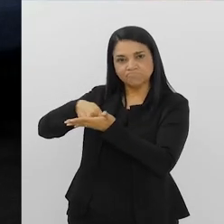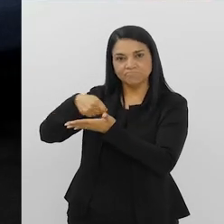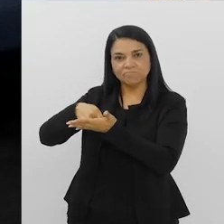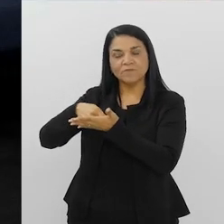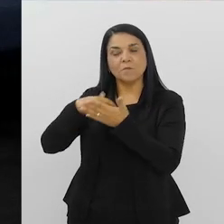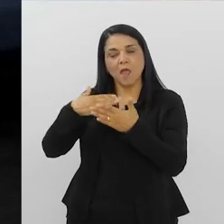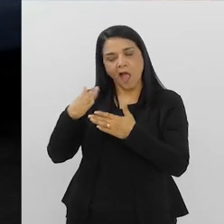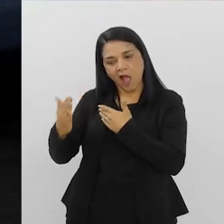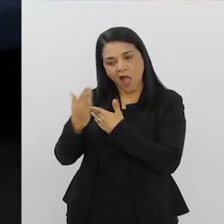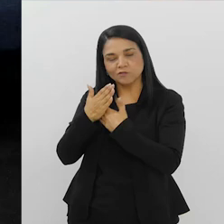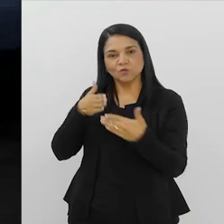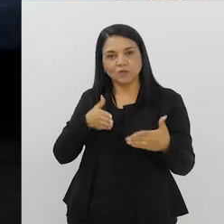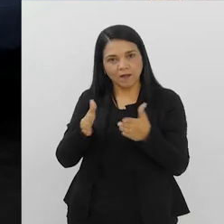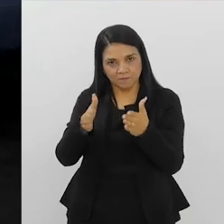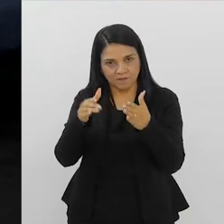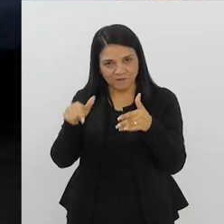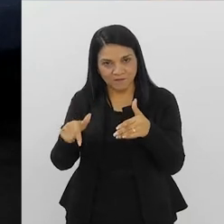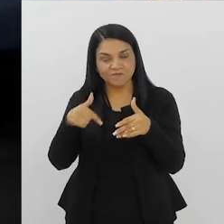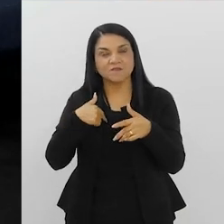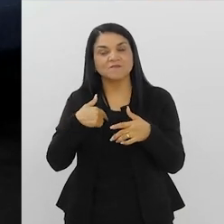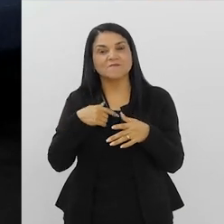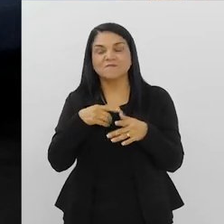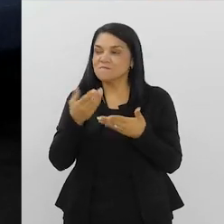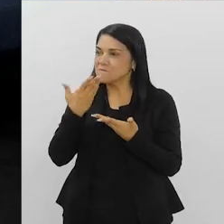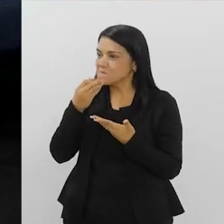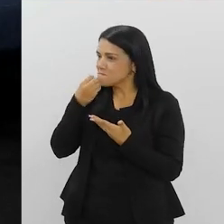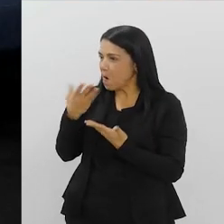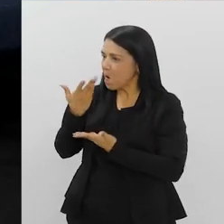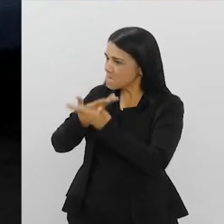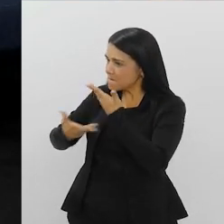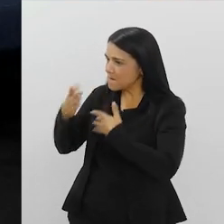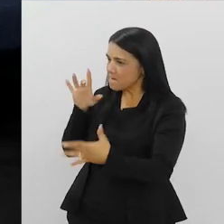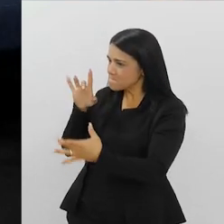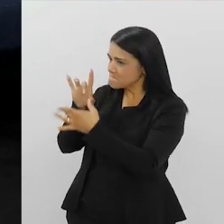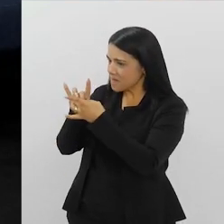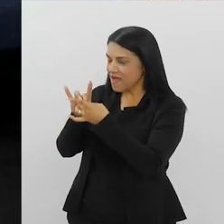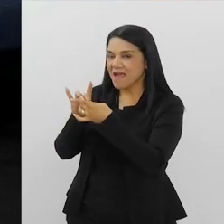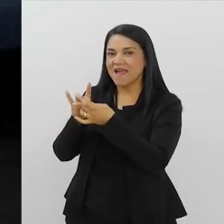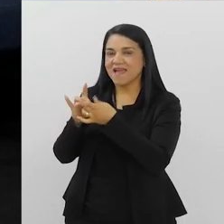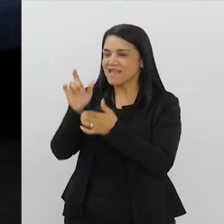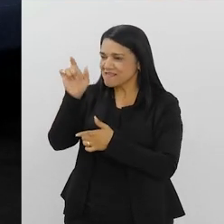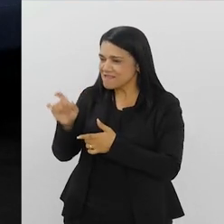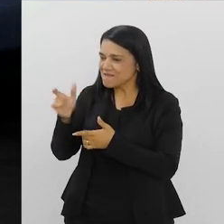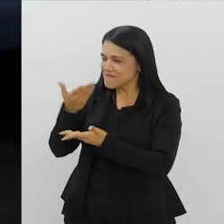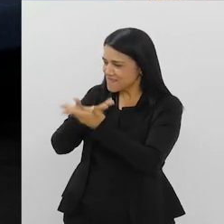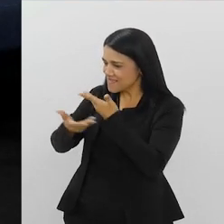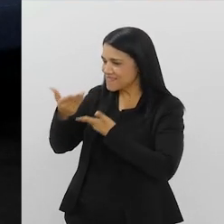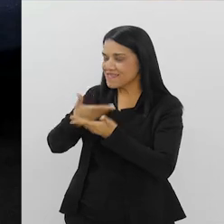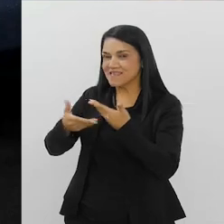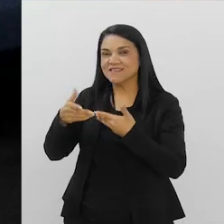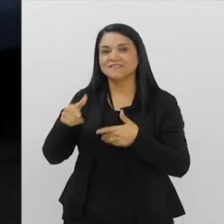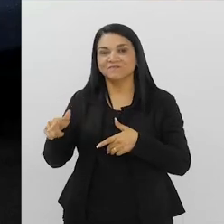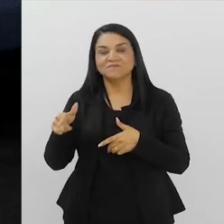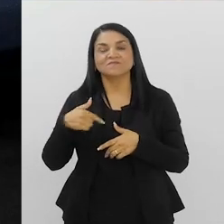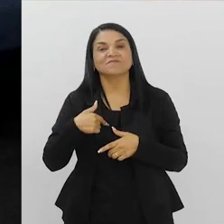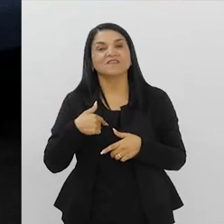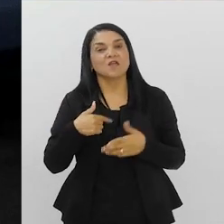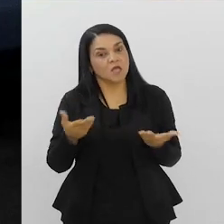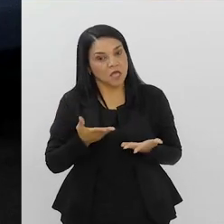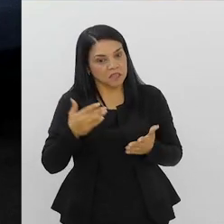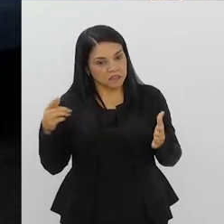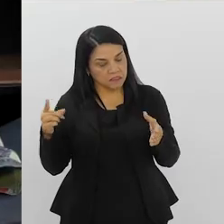para S Ah entendi tá correto aham eh o como